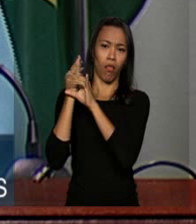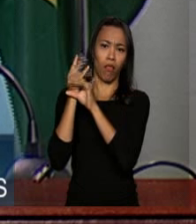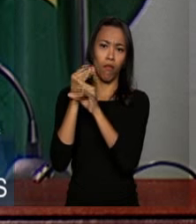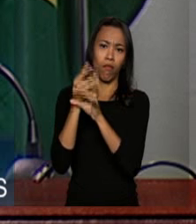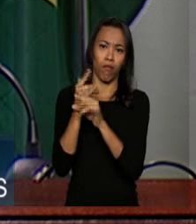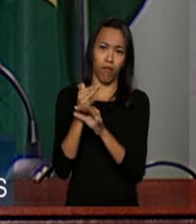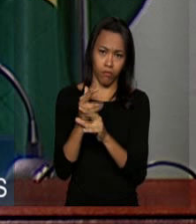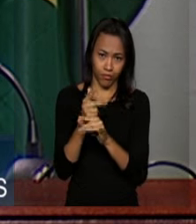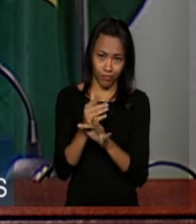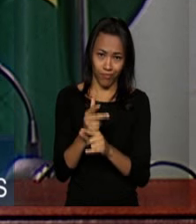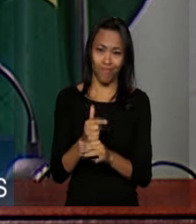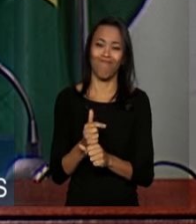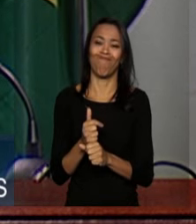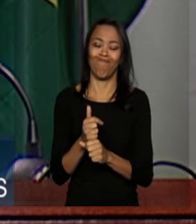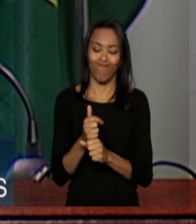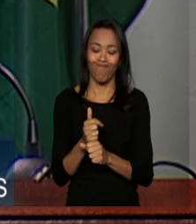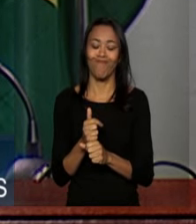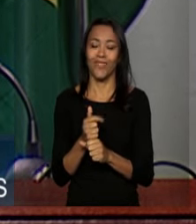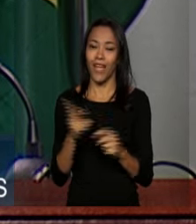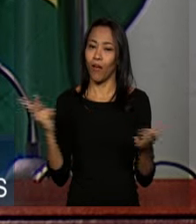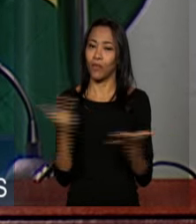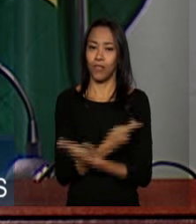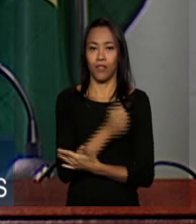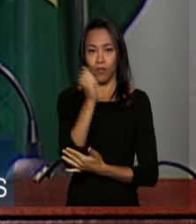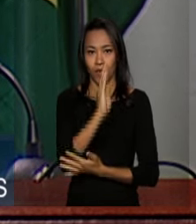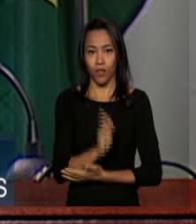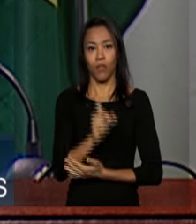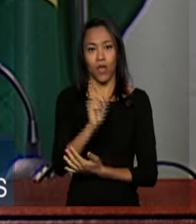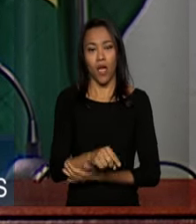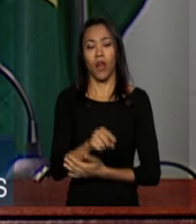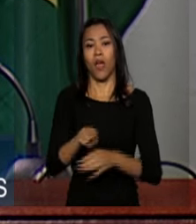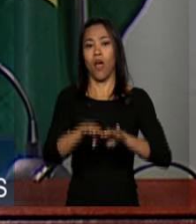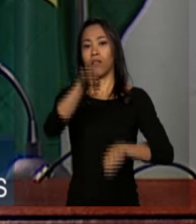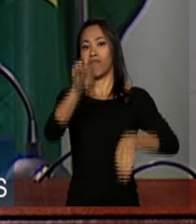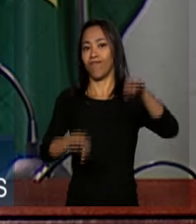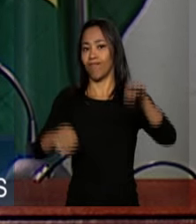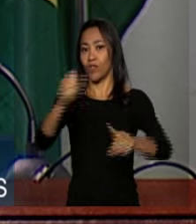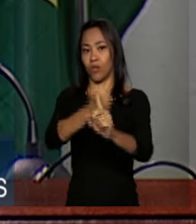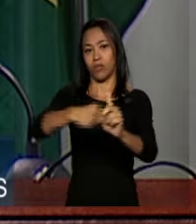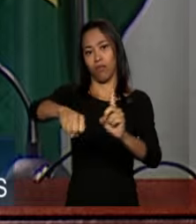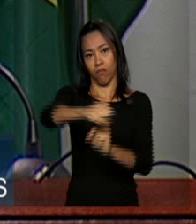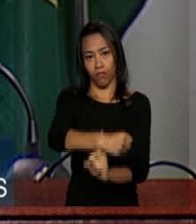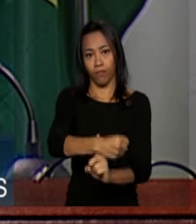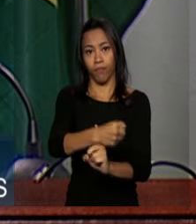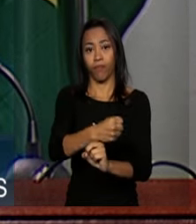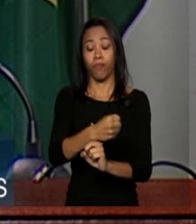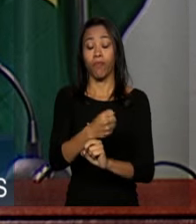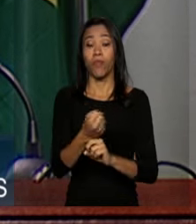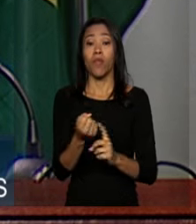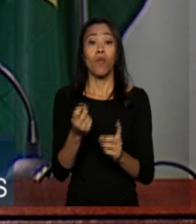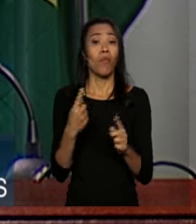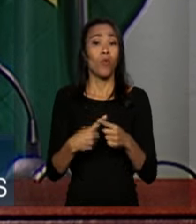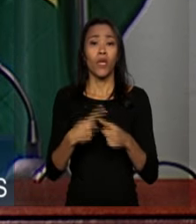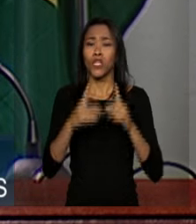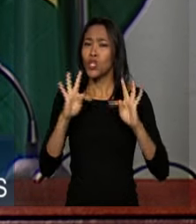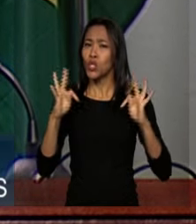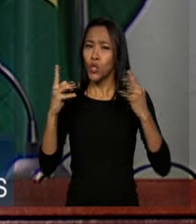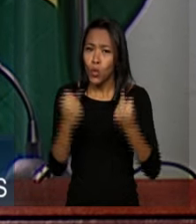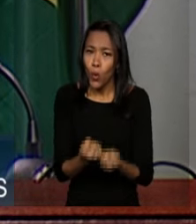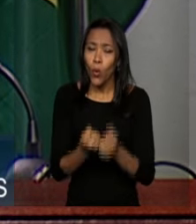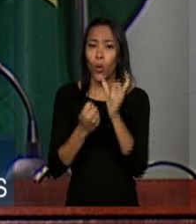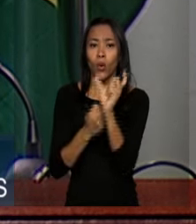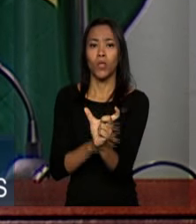marcava o nosso país, a desigualdade. Inconclusa, porque toda democracia é